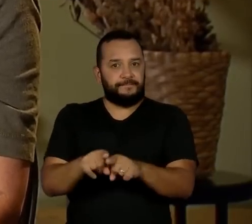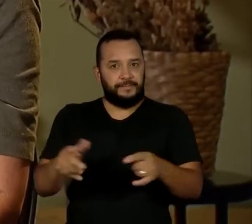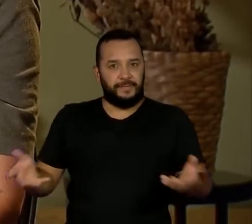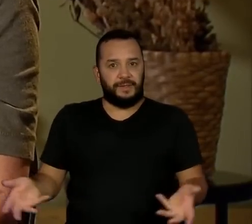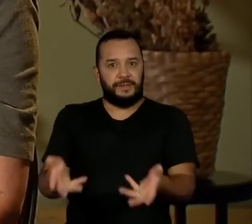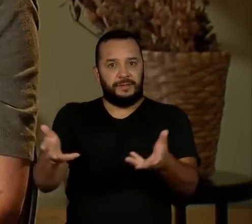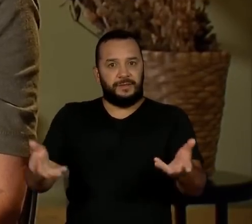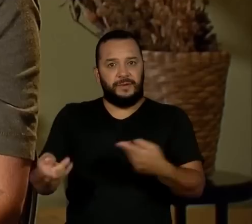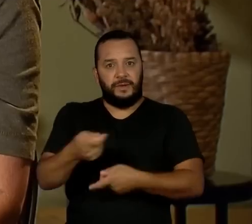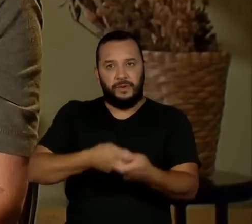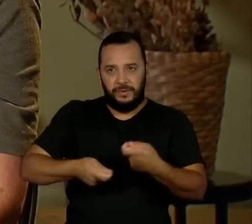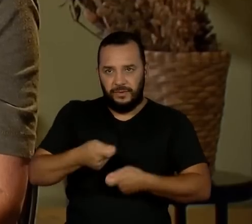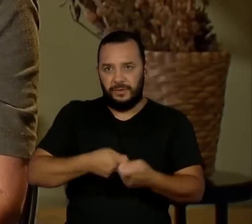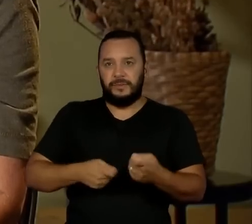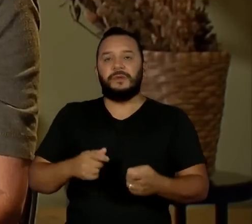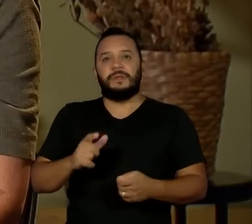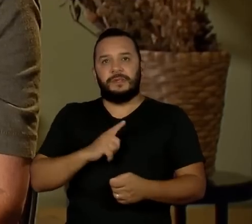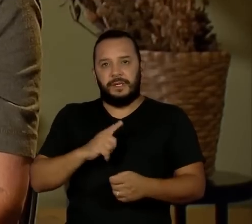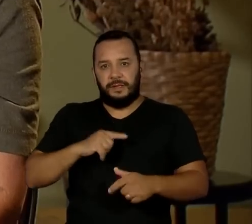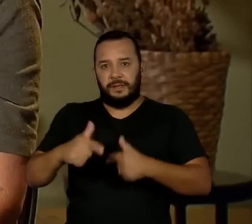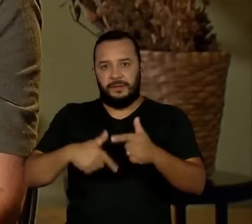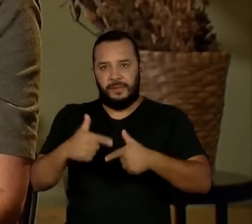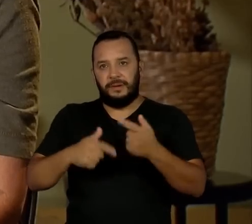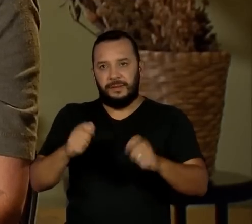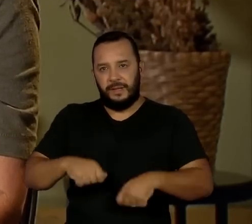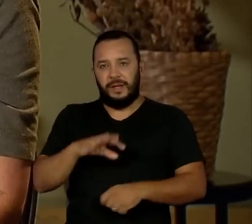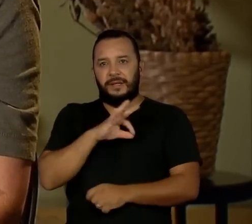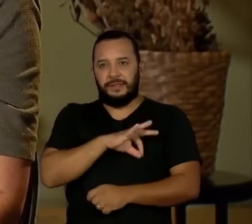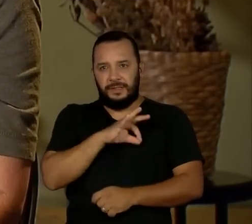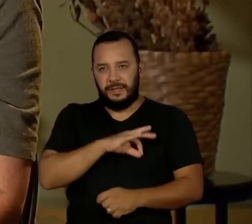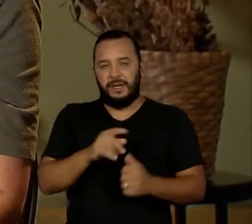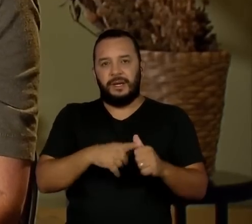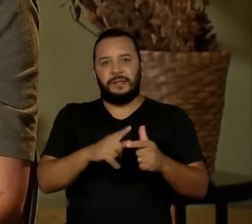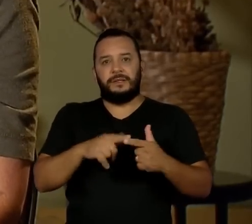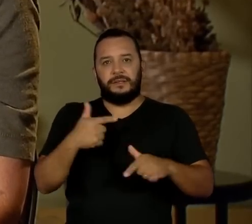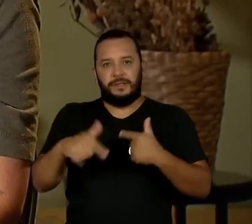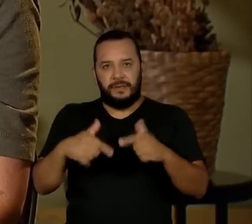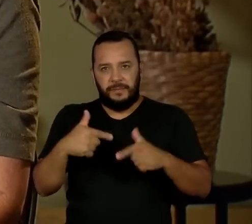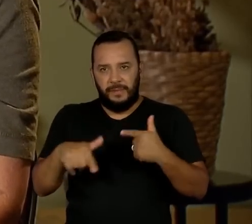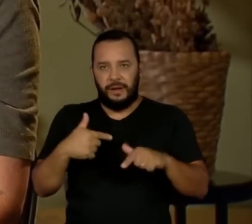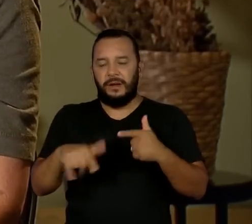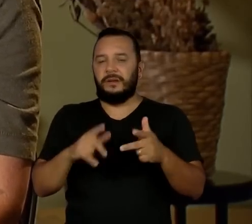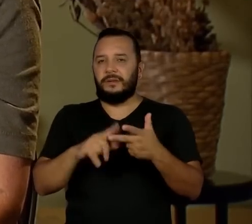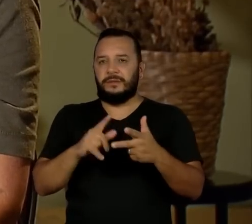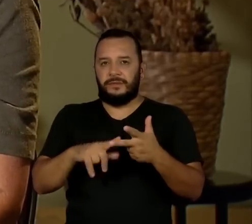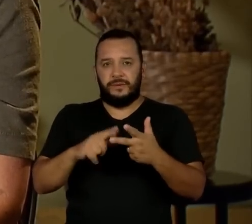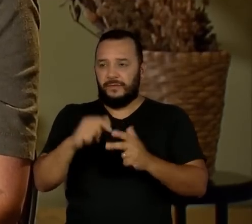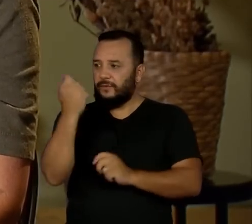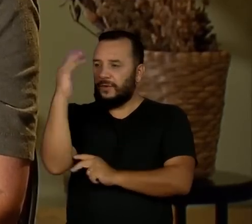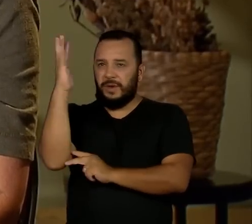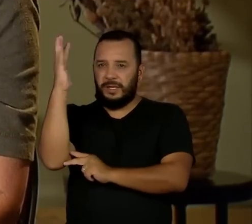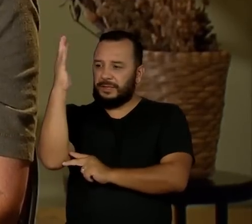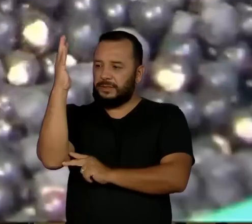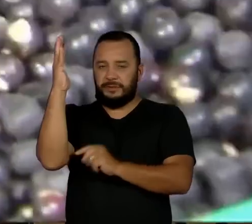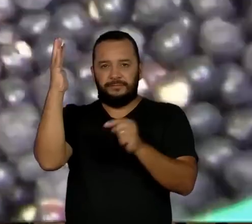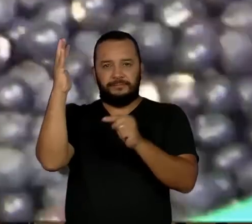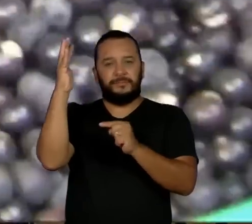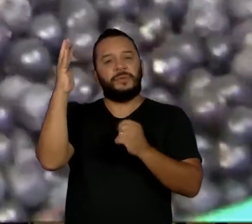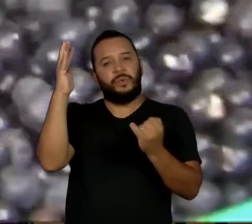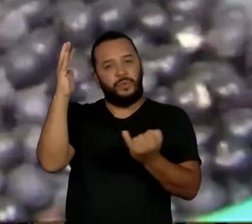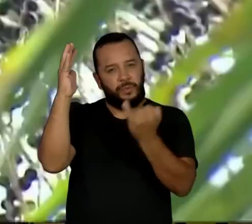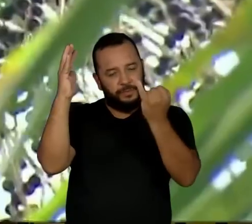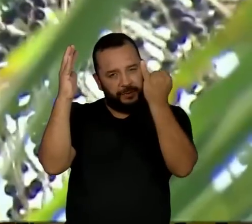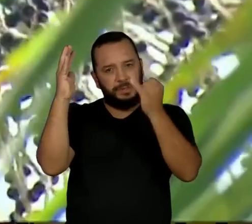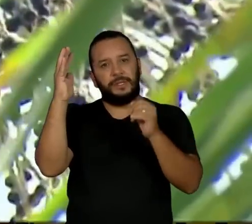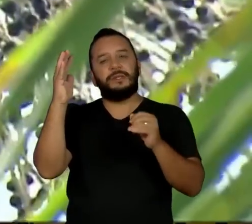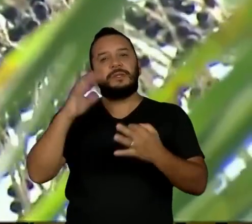para atividades que garantem renda, garantem empregos e mantêm a floresta em pé, como o uso sustentável da biodiversidade,